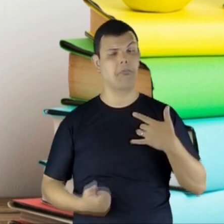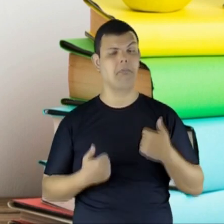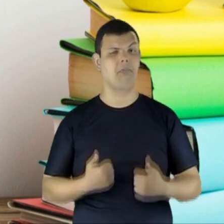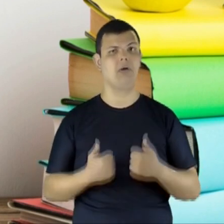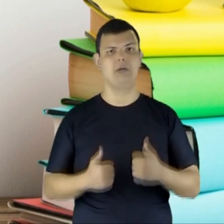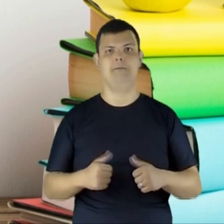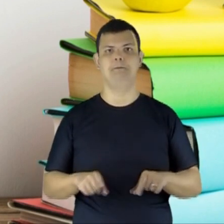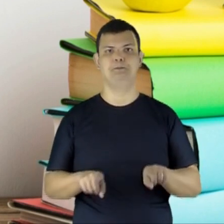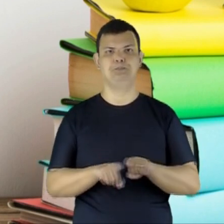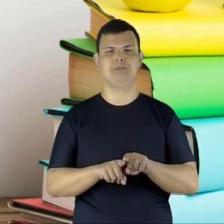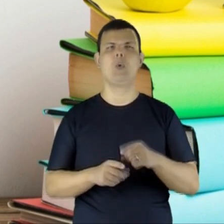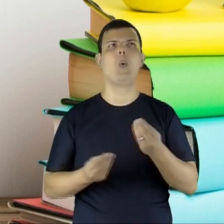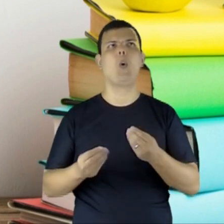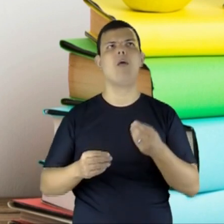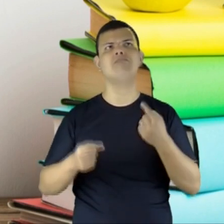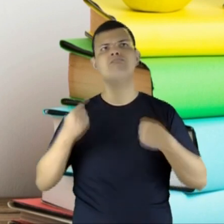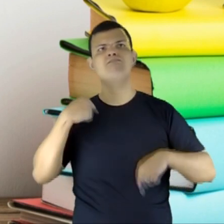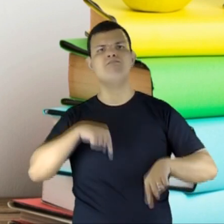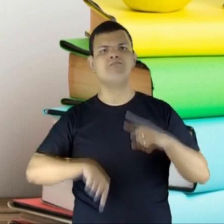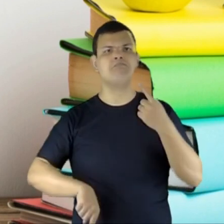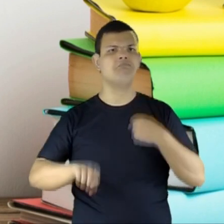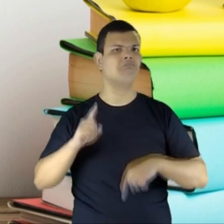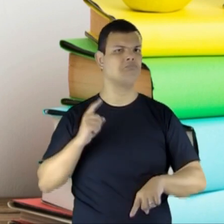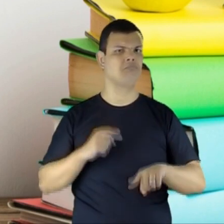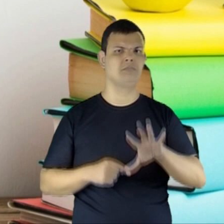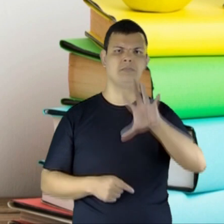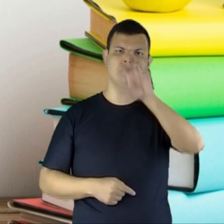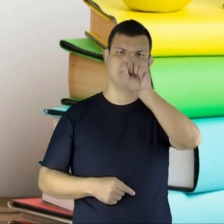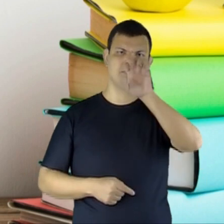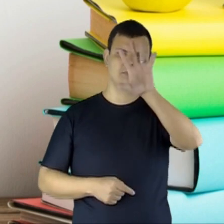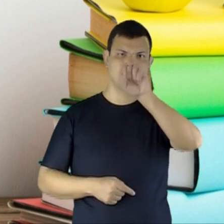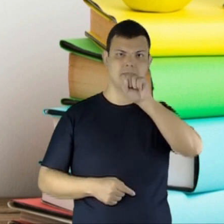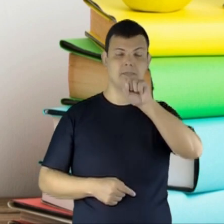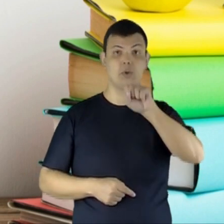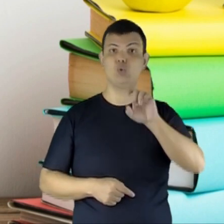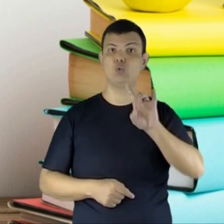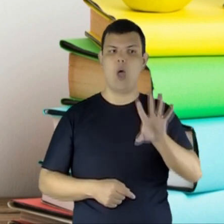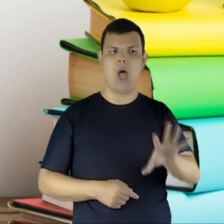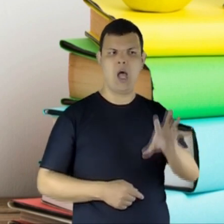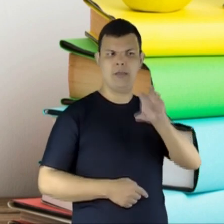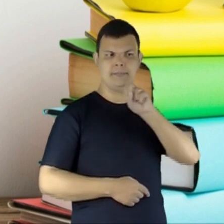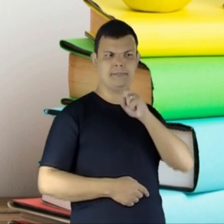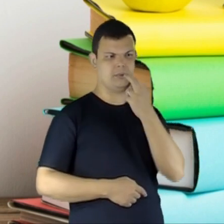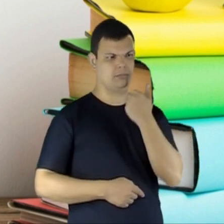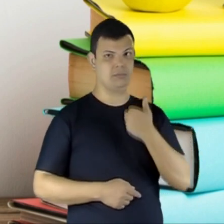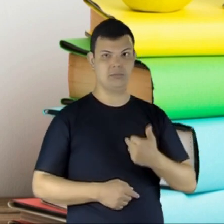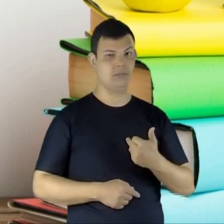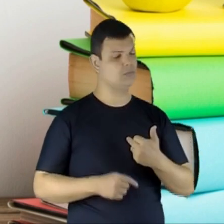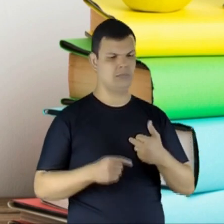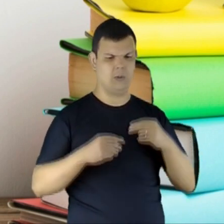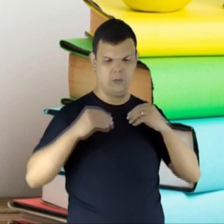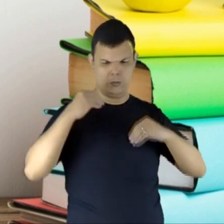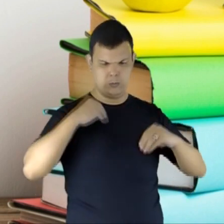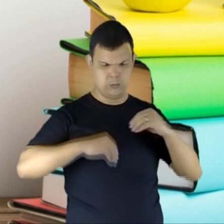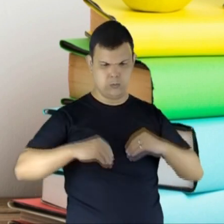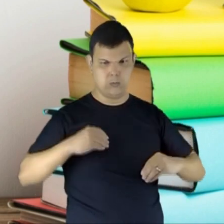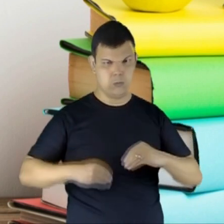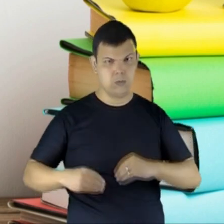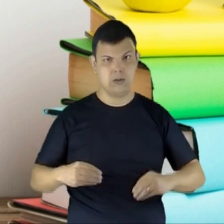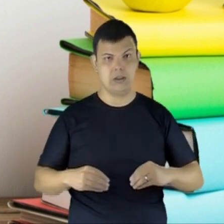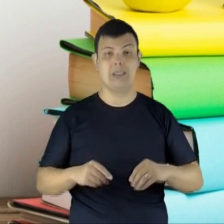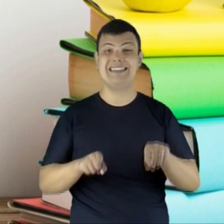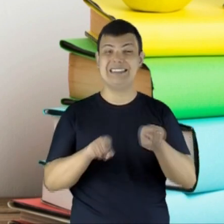papel do sistema circulatório, não só na aquisição dos nutrientes, na distribuição desses nutrientes, mas também